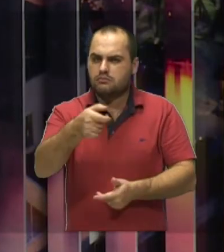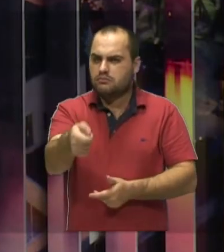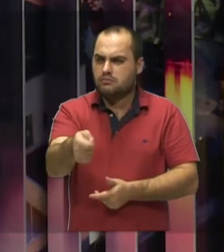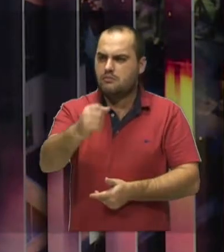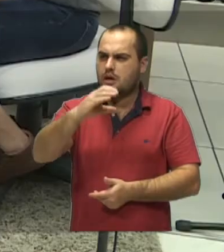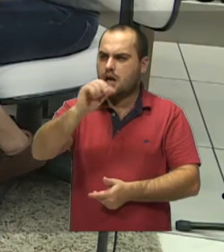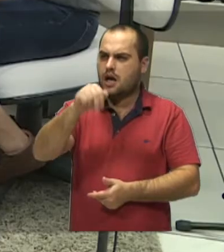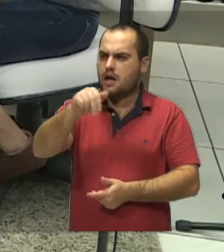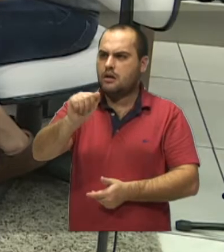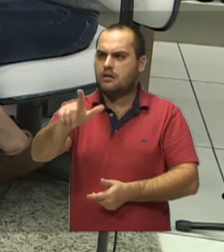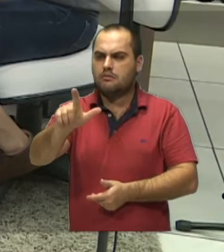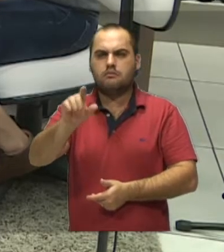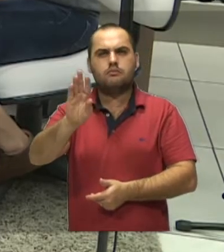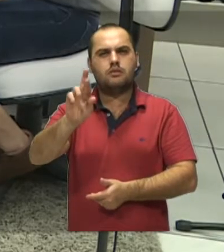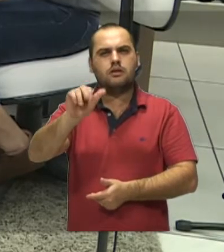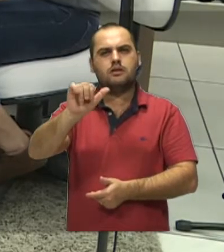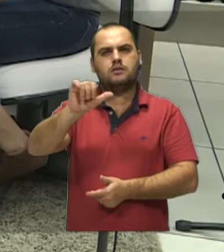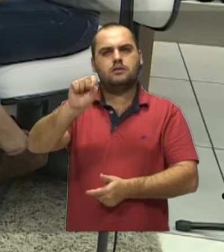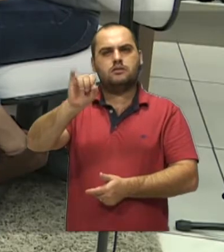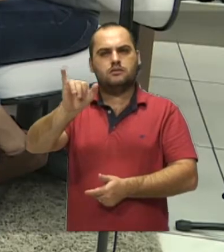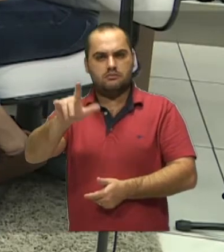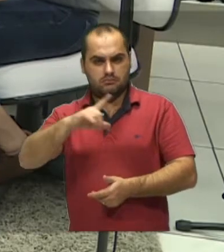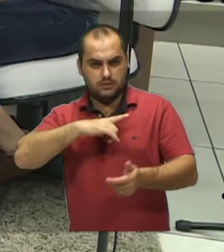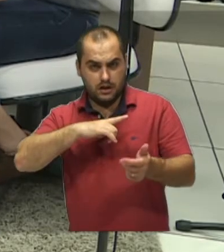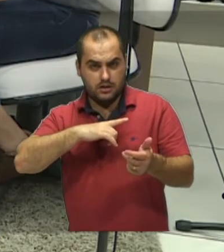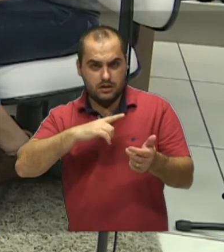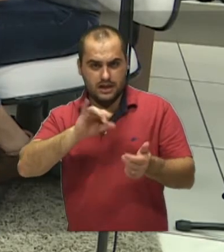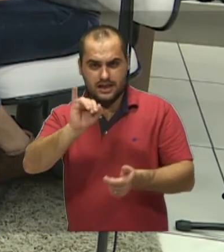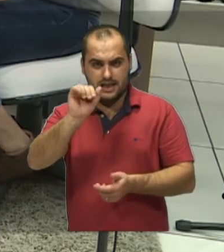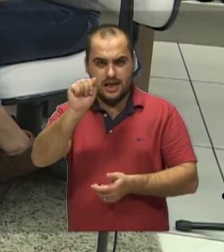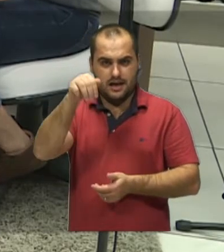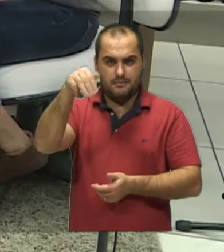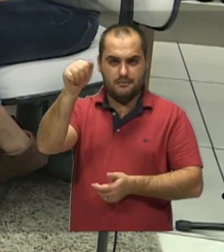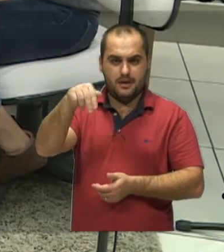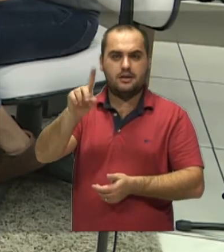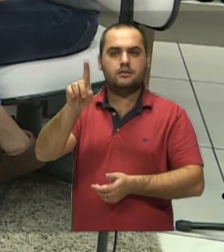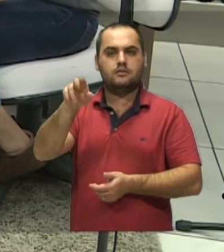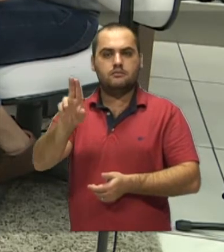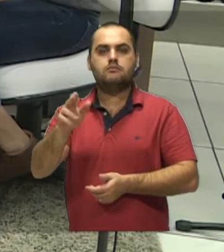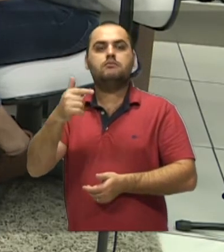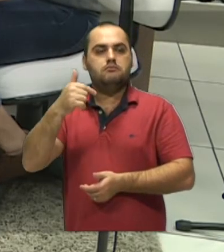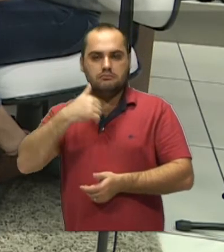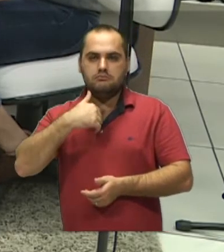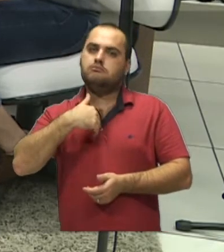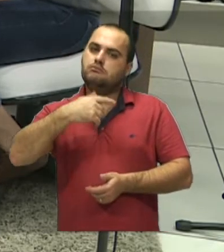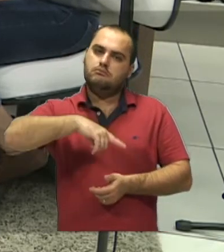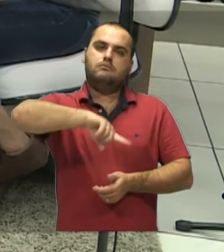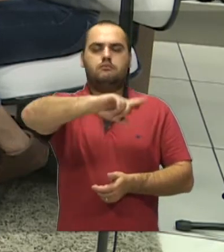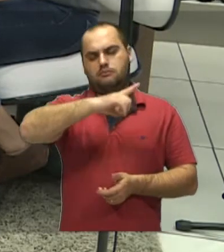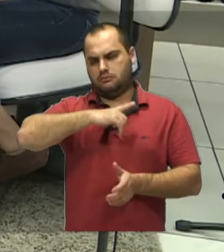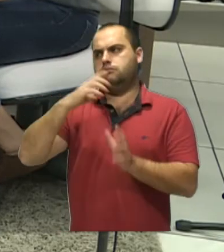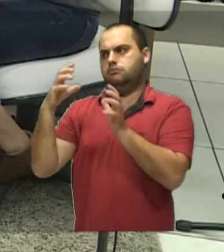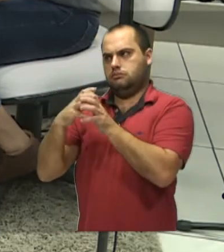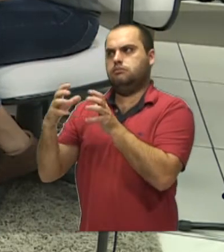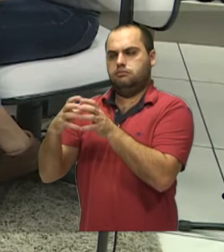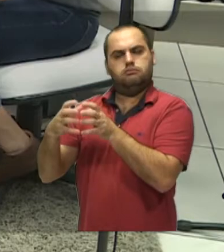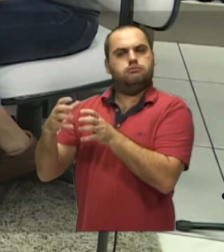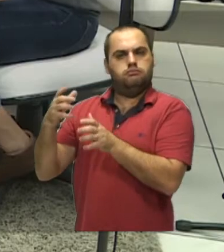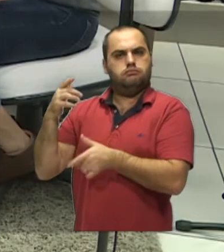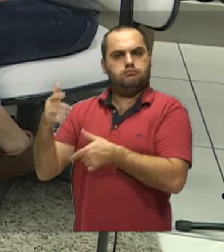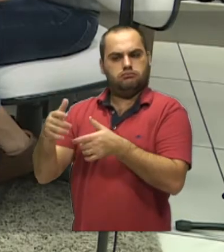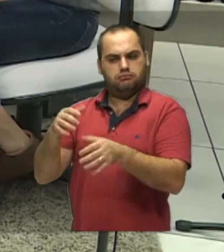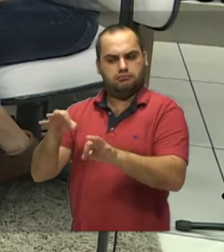trabalho do Yamandu Costa, o violão 7 cordas, ele mesmo vai. Com certeza tem uma produção por trás. Exato. Mas é